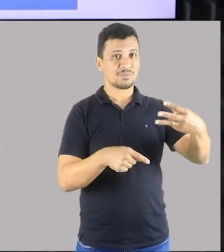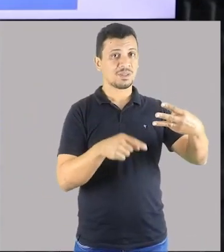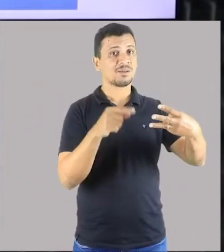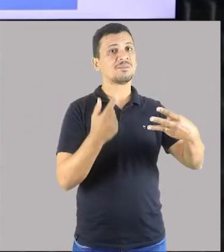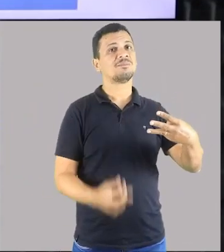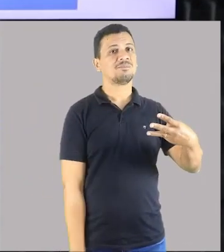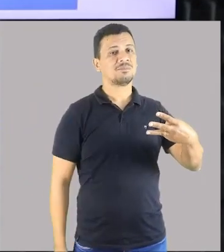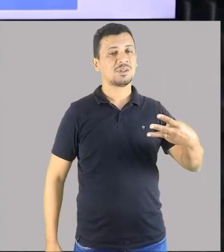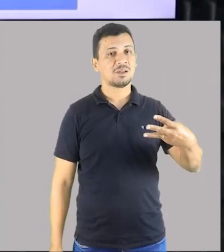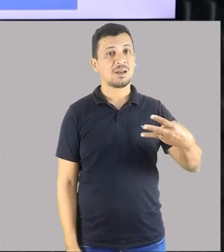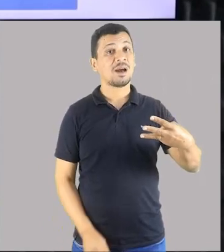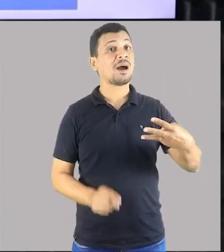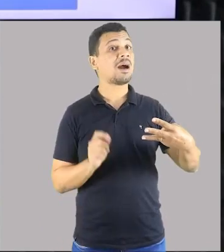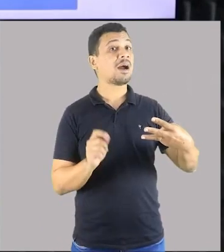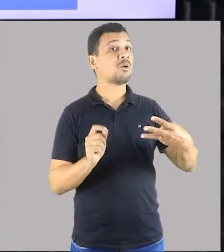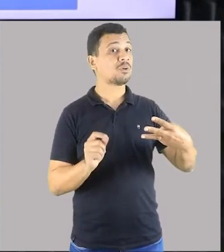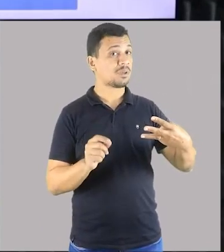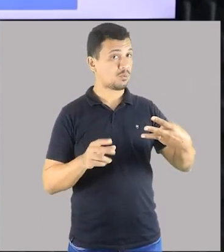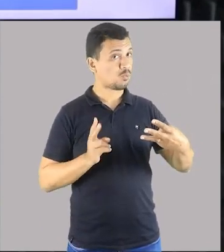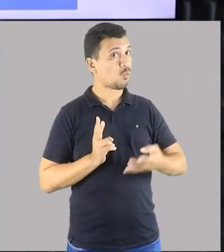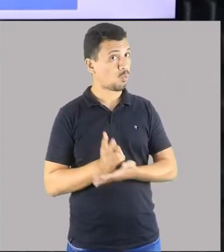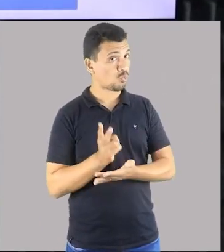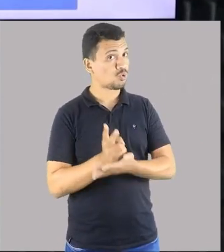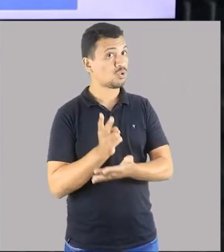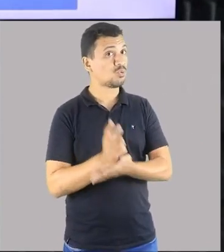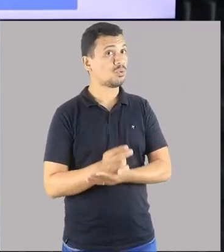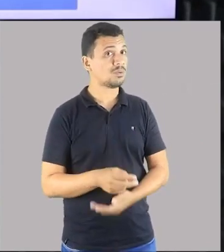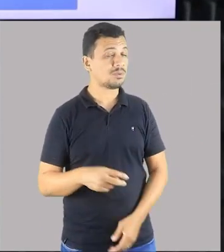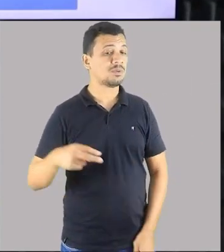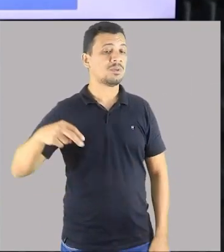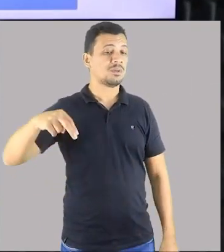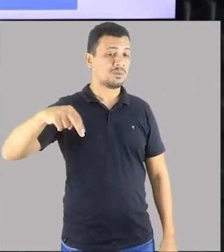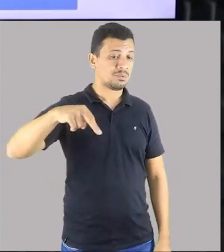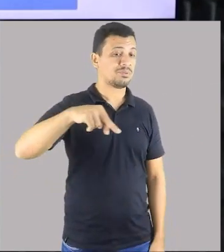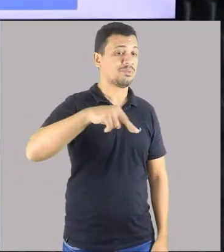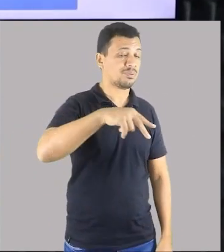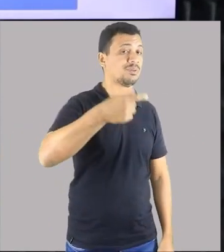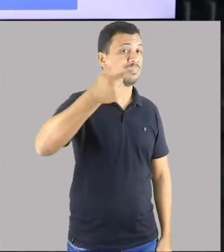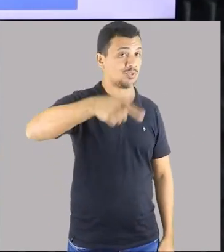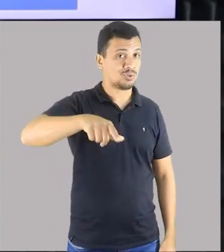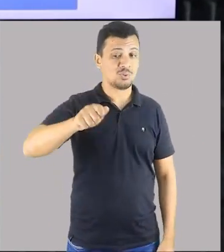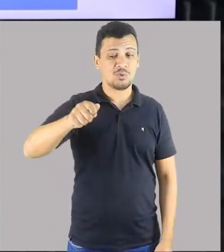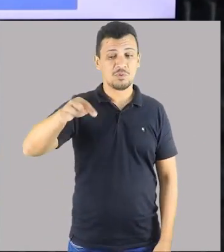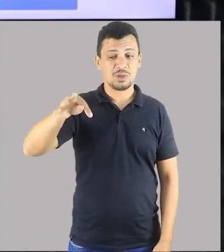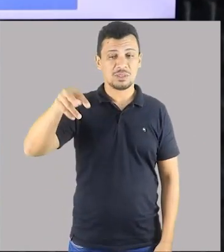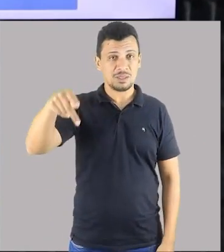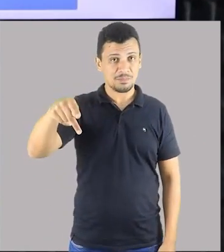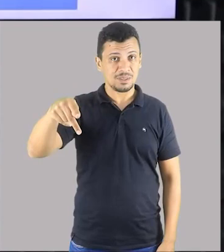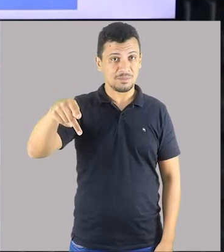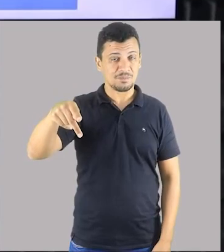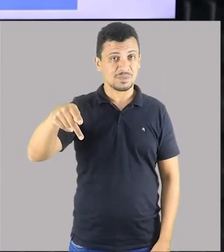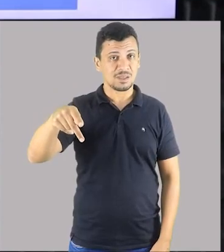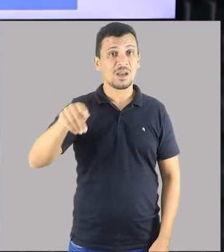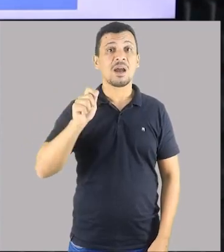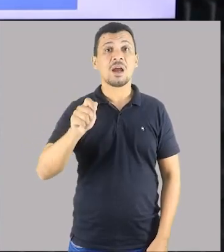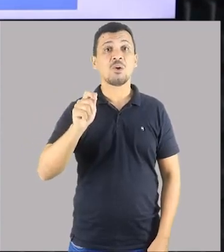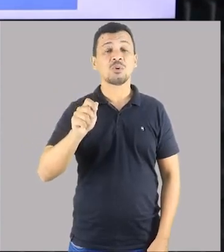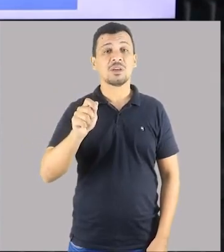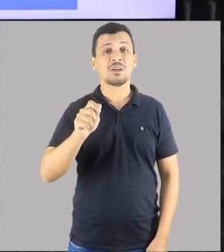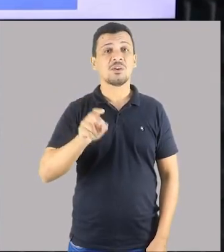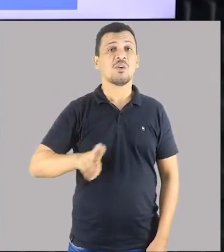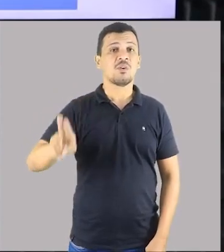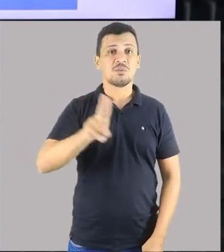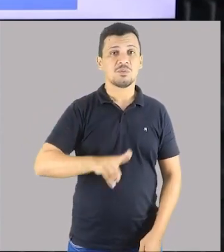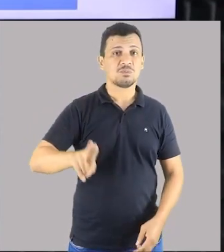glicólise. Aí ele segue se movimentando, ele precisa ressintetizar o ATP. Aí vai ser consumidas as gorduras.